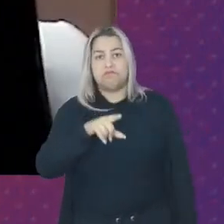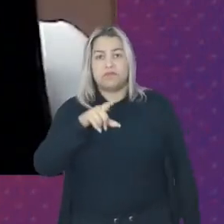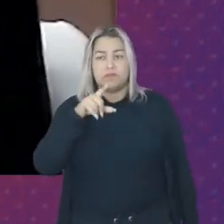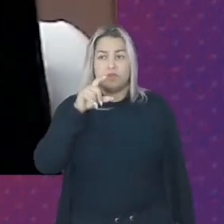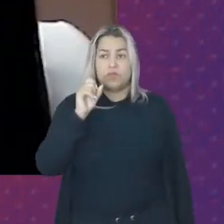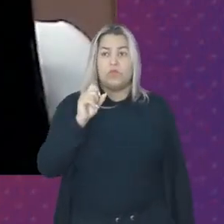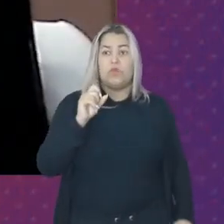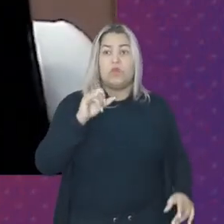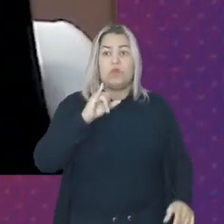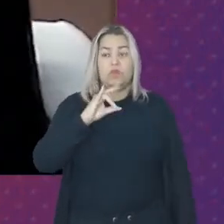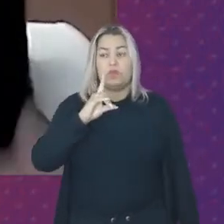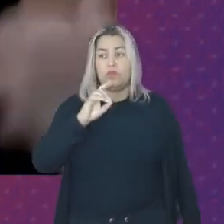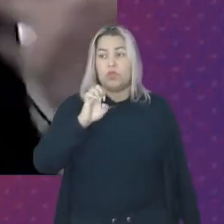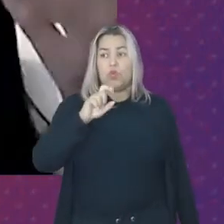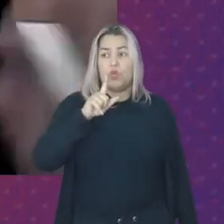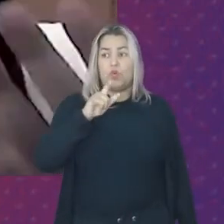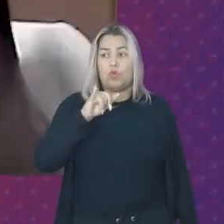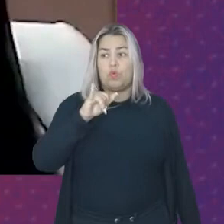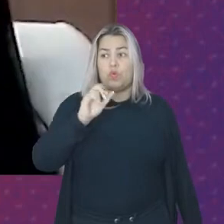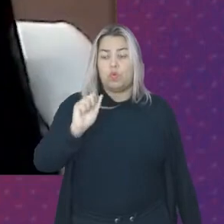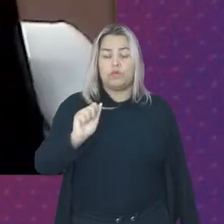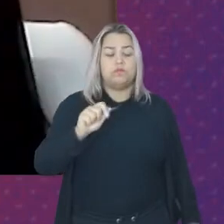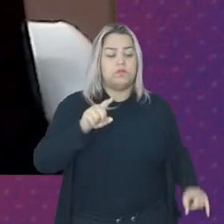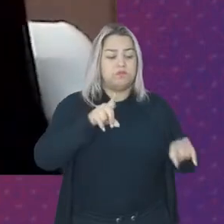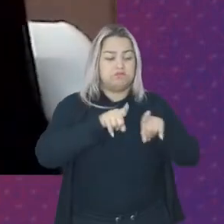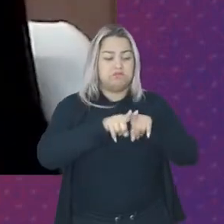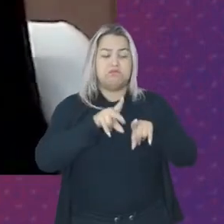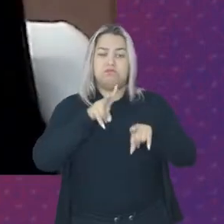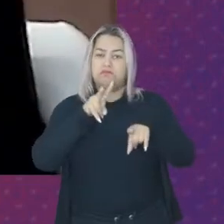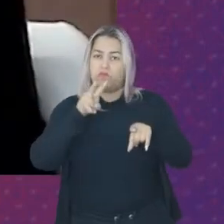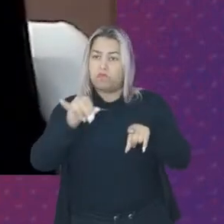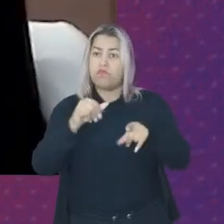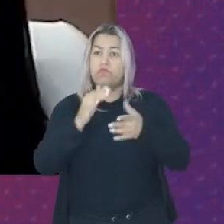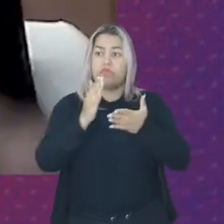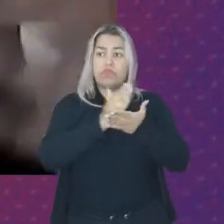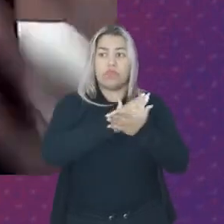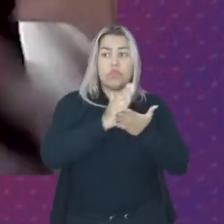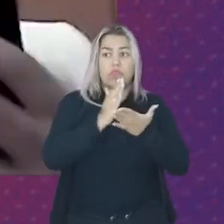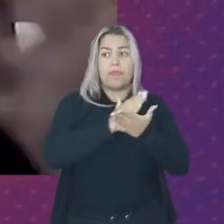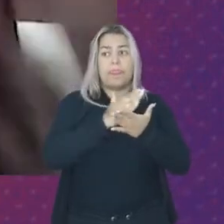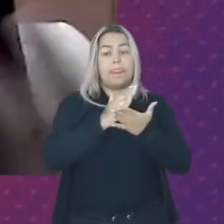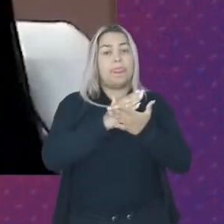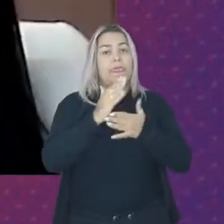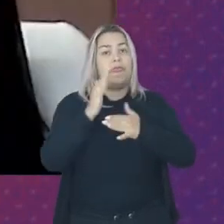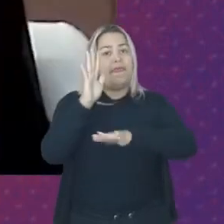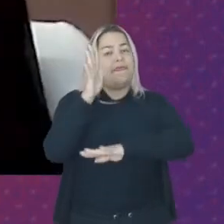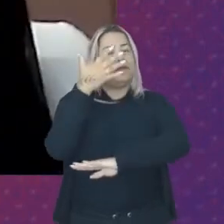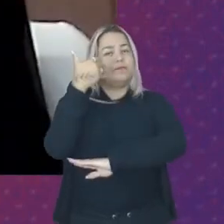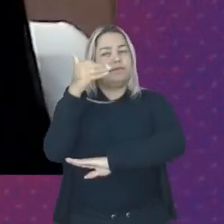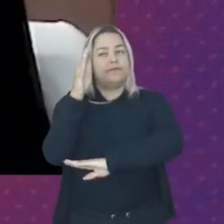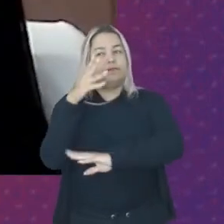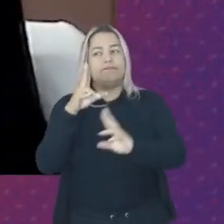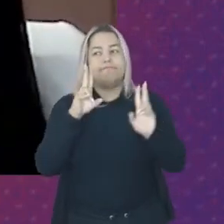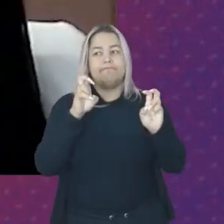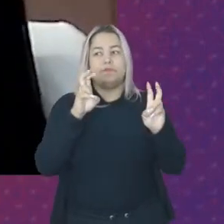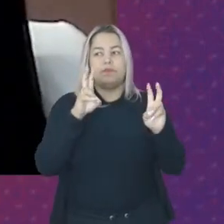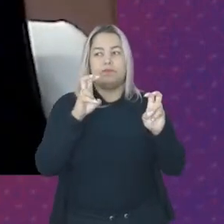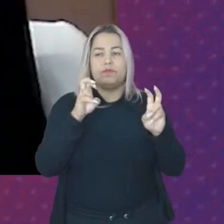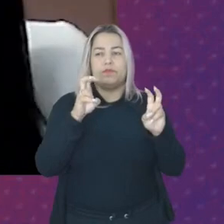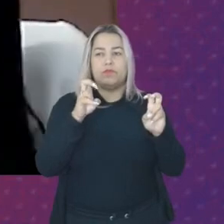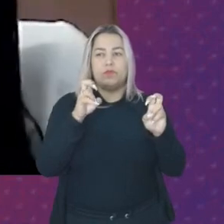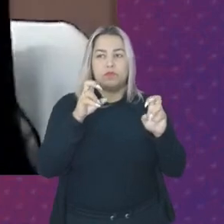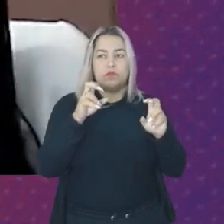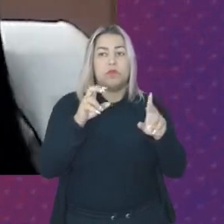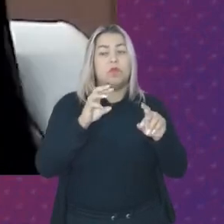candidata ideológica, né? E carregar algumas bandeiras, enfim, de cunho